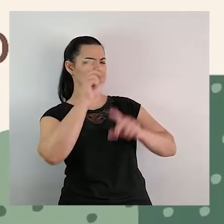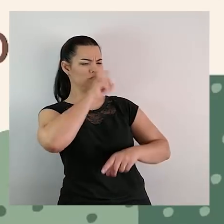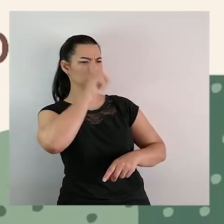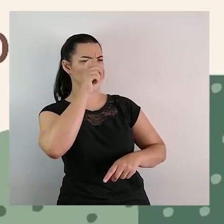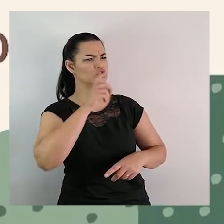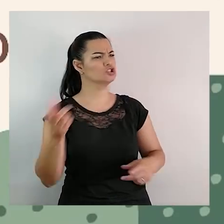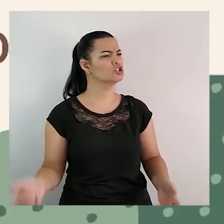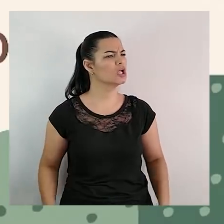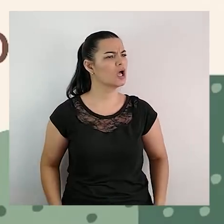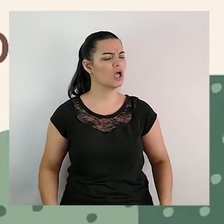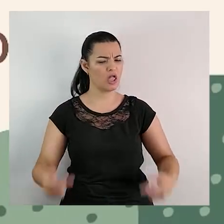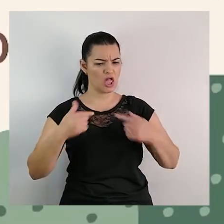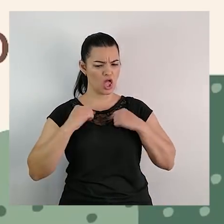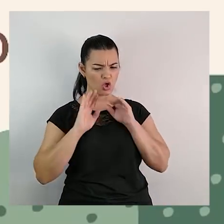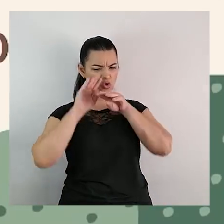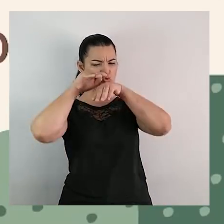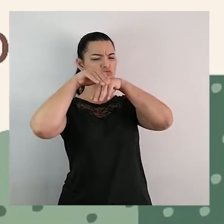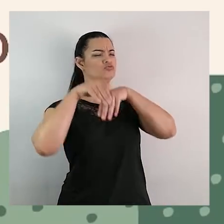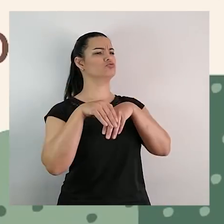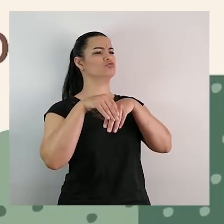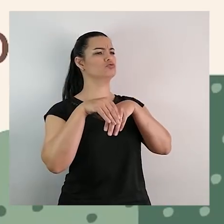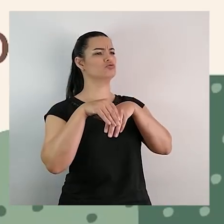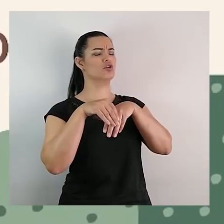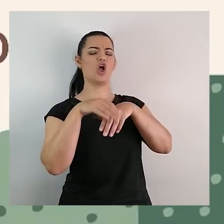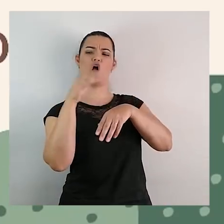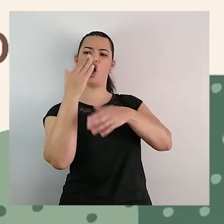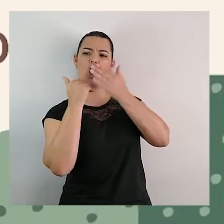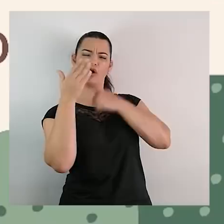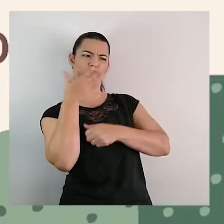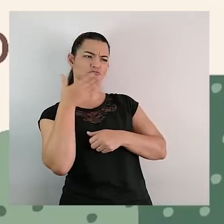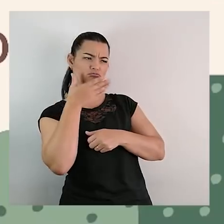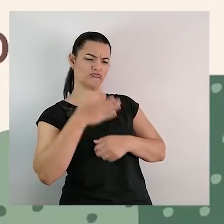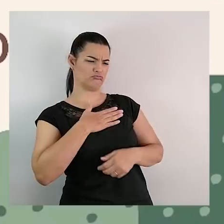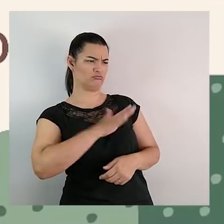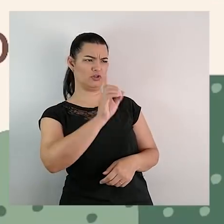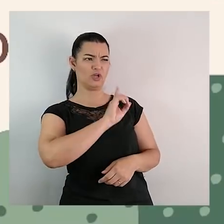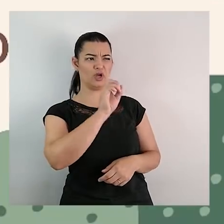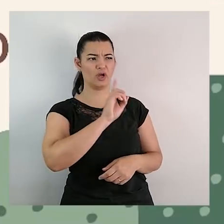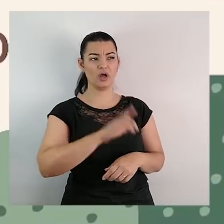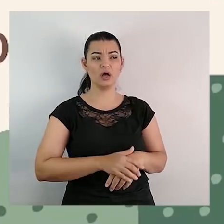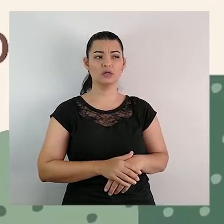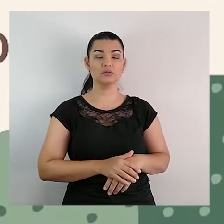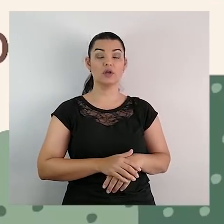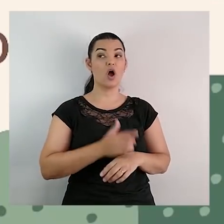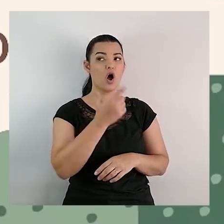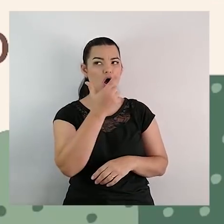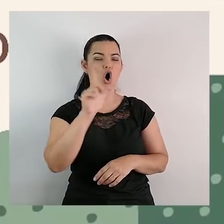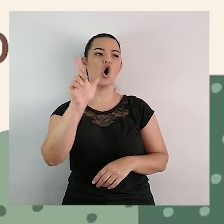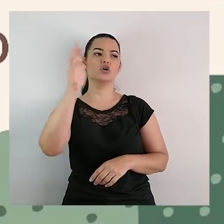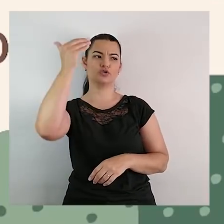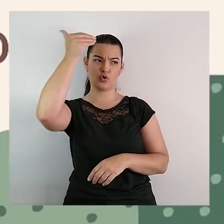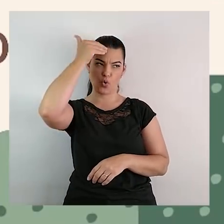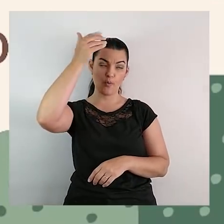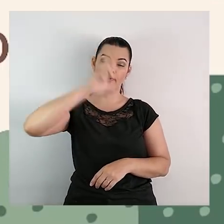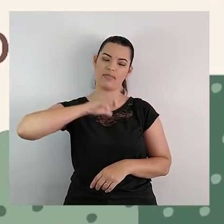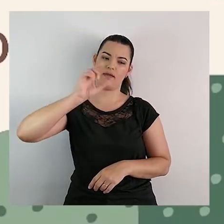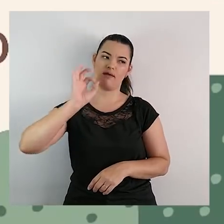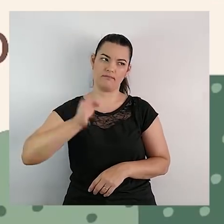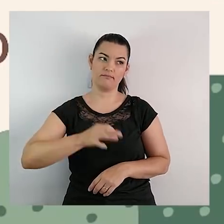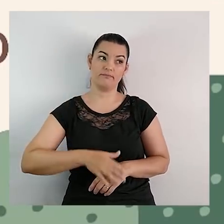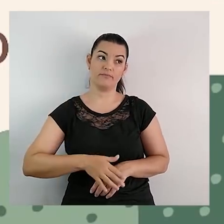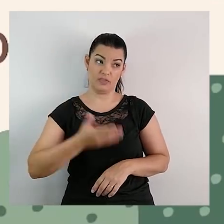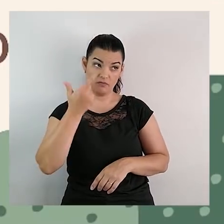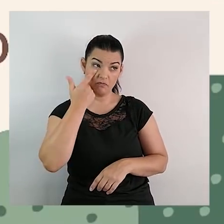E doce nem é o meu negócio. Só há um tipo com pinta de quem tem culpa no cartório. Para tirar